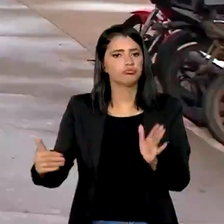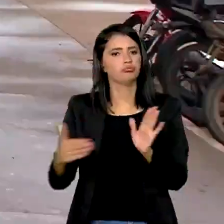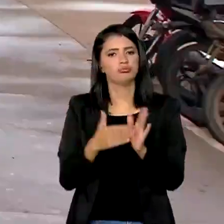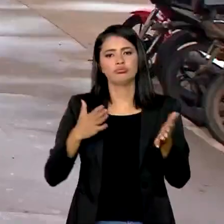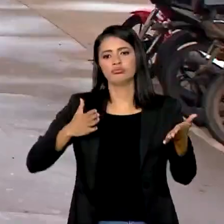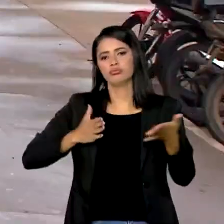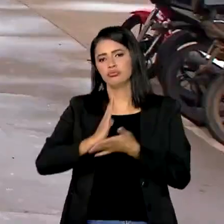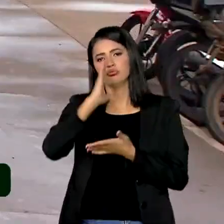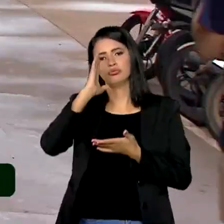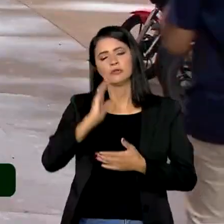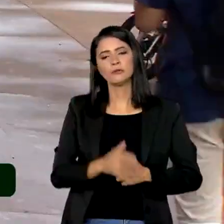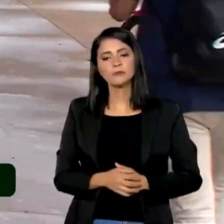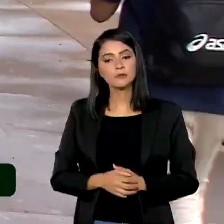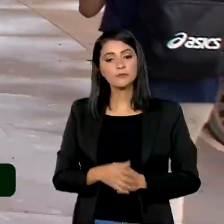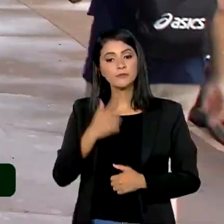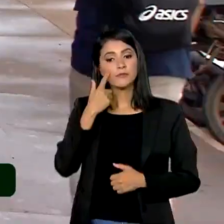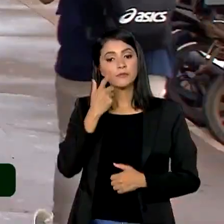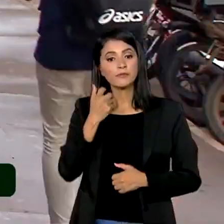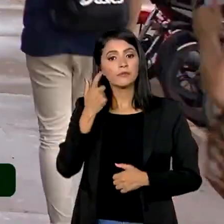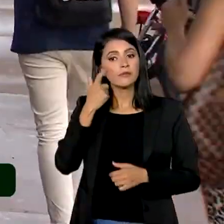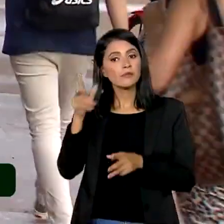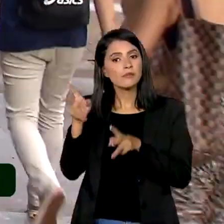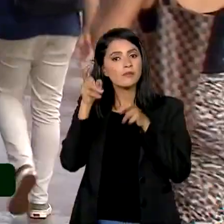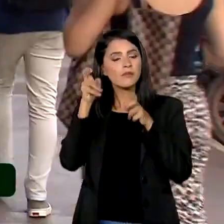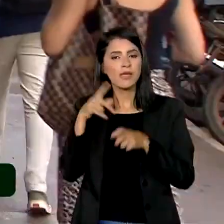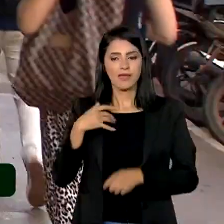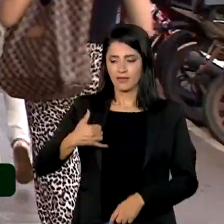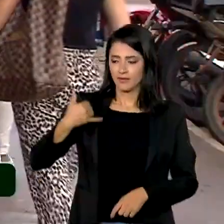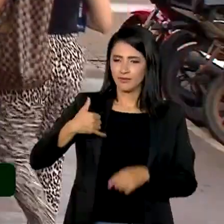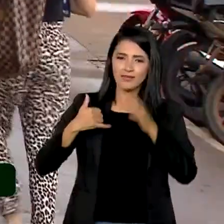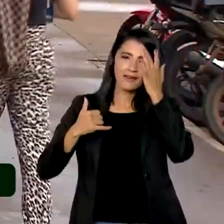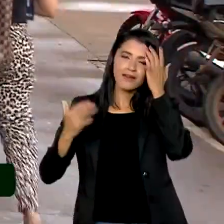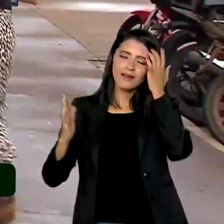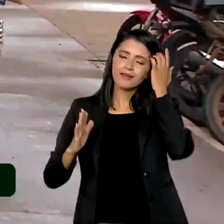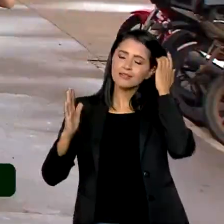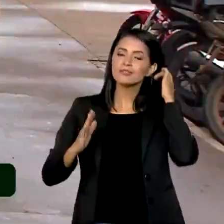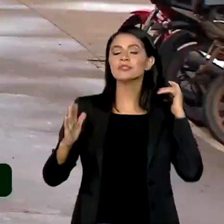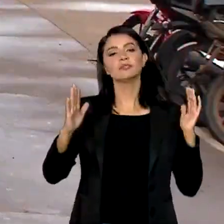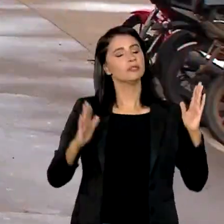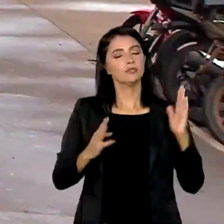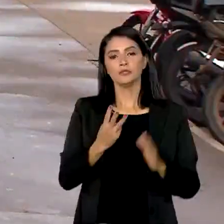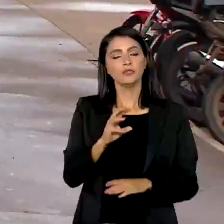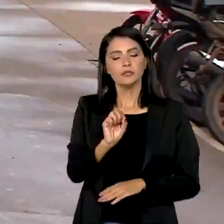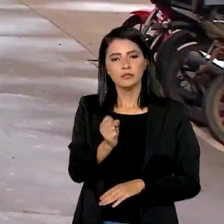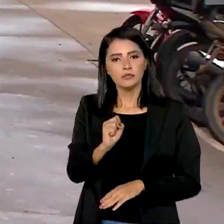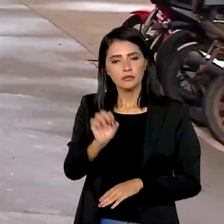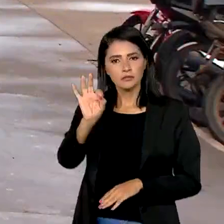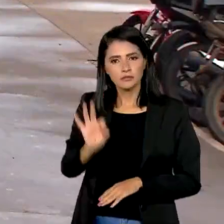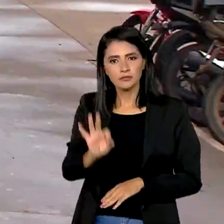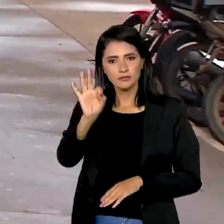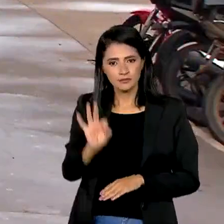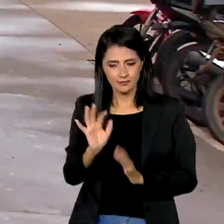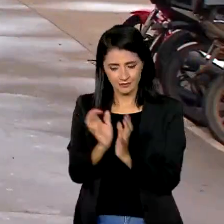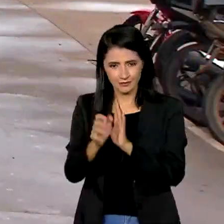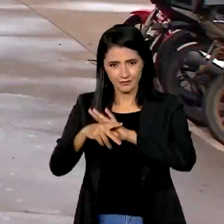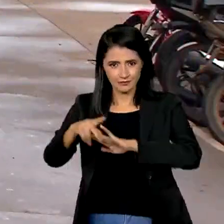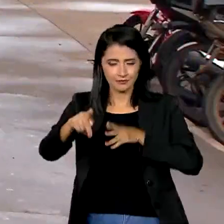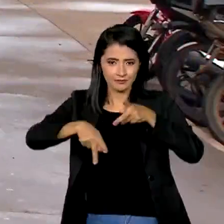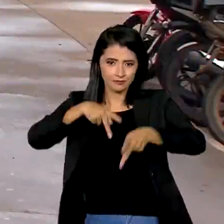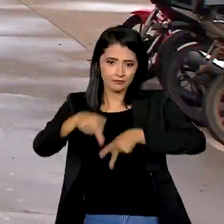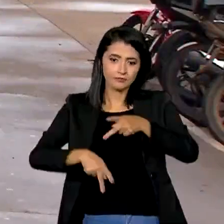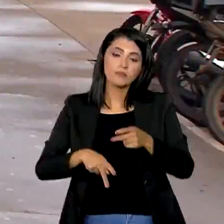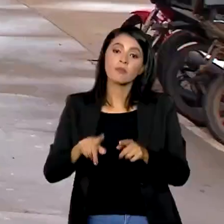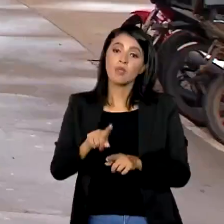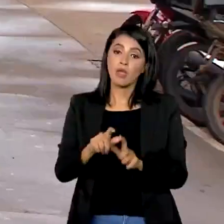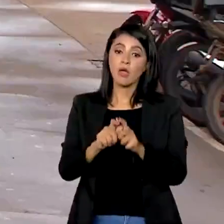certo. É interessante observar que essa faixa etária corresponde a pouco mais de 38% do conjunto da população. Mas eles